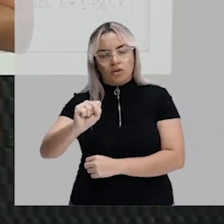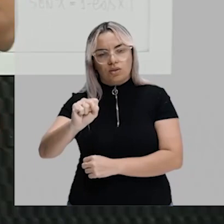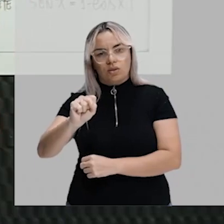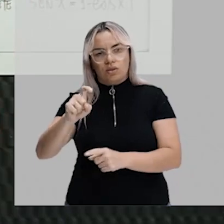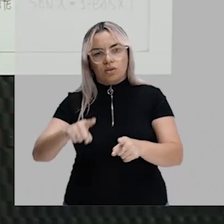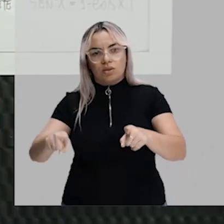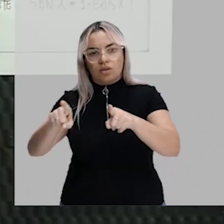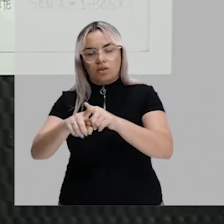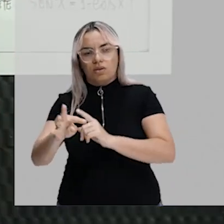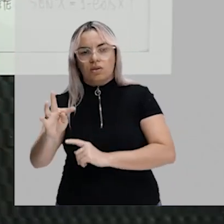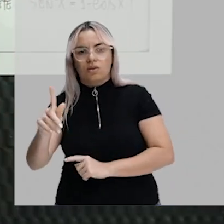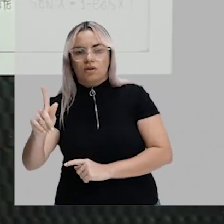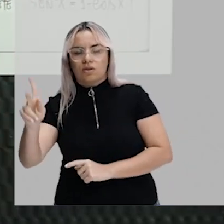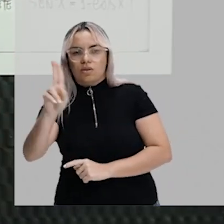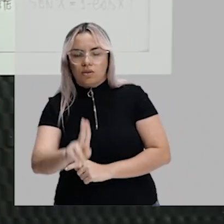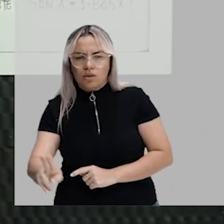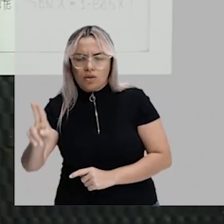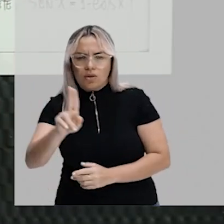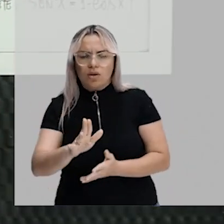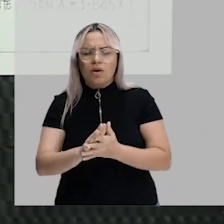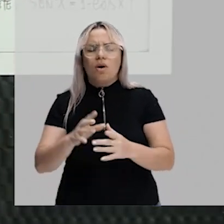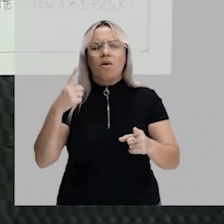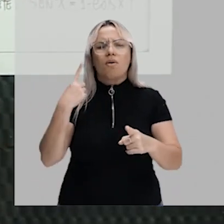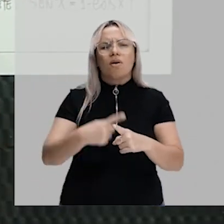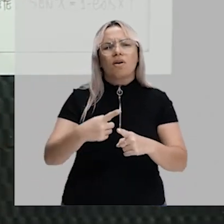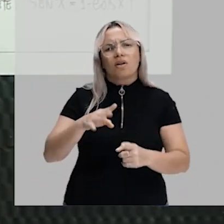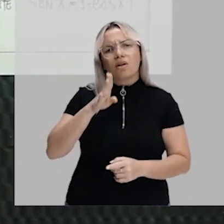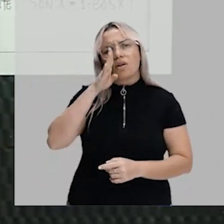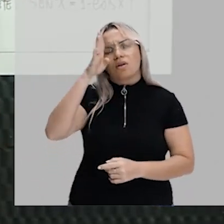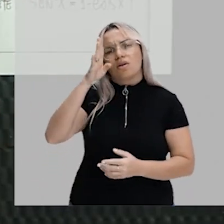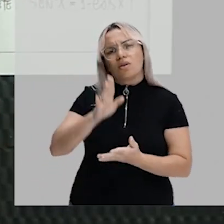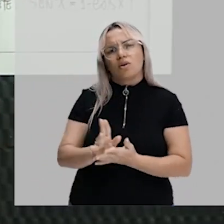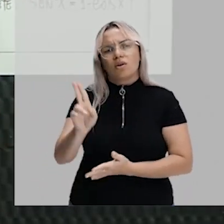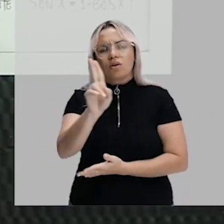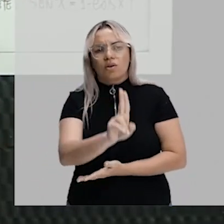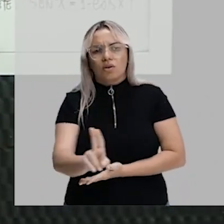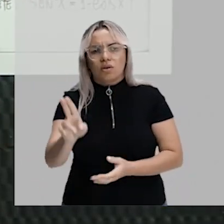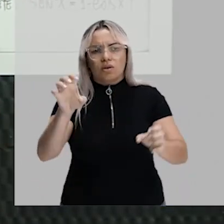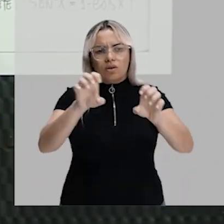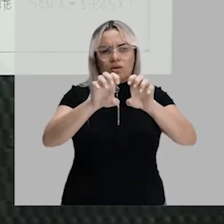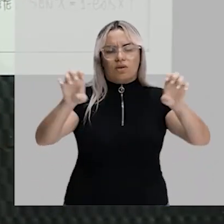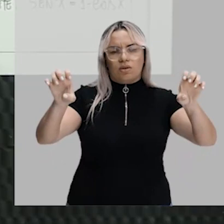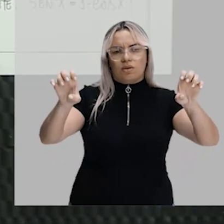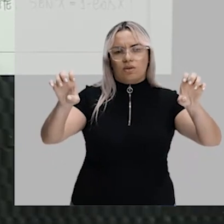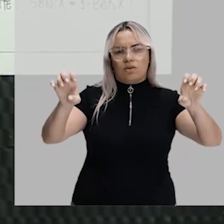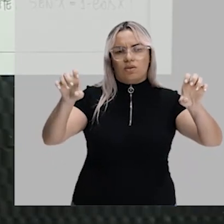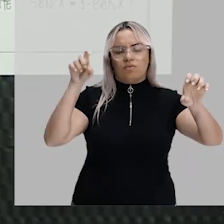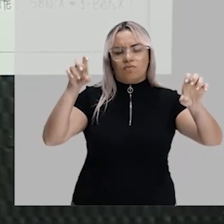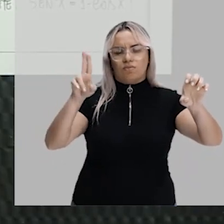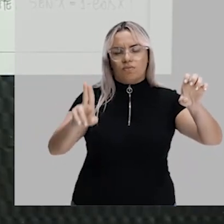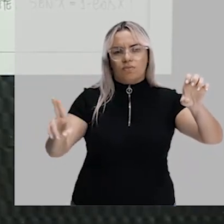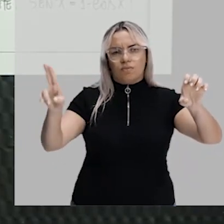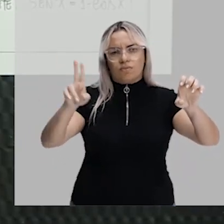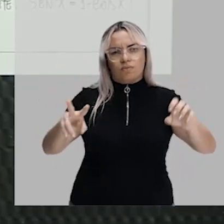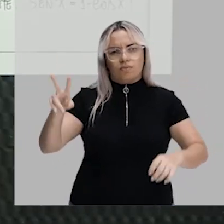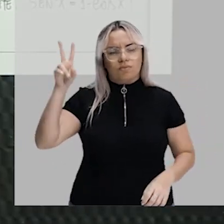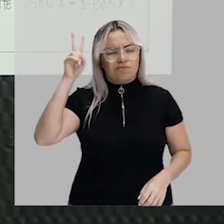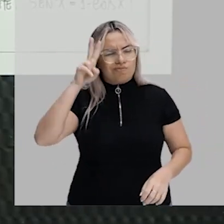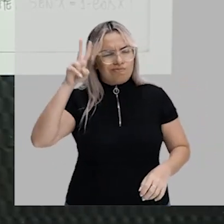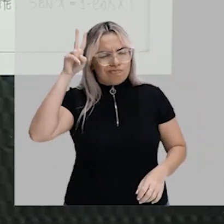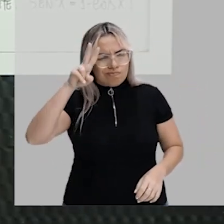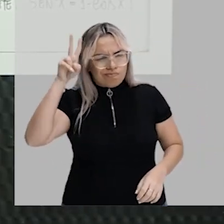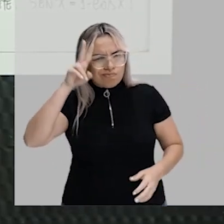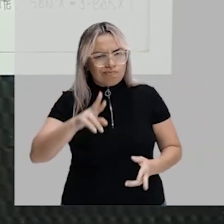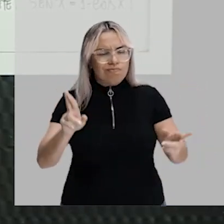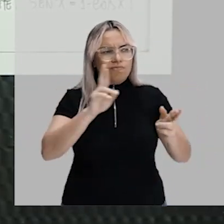envolvem tangente galera O que é o principal aqui numa equação trigonométrica você lembrar